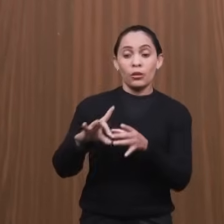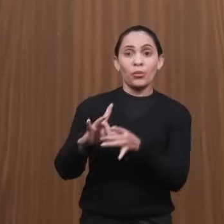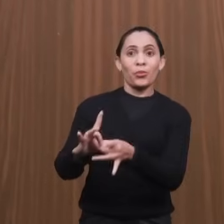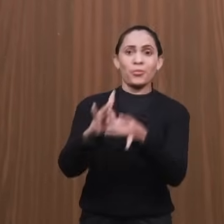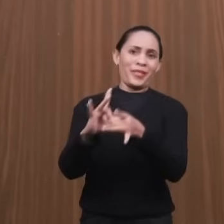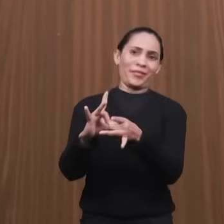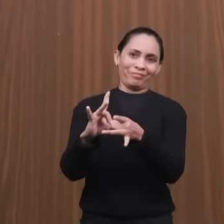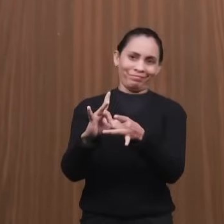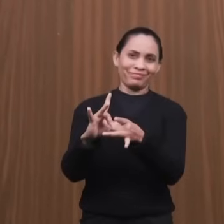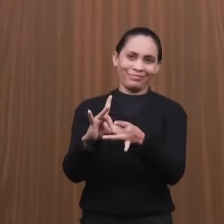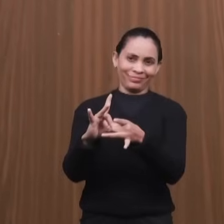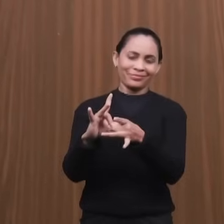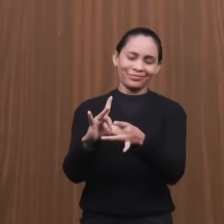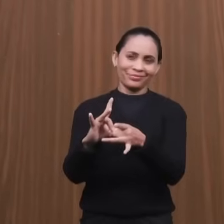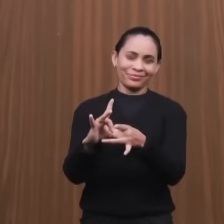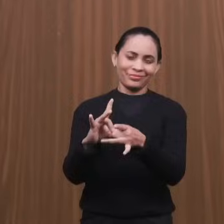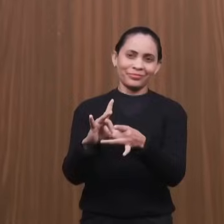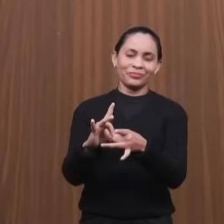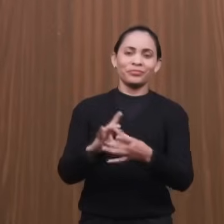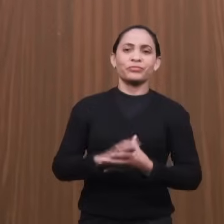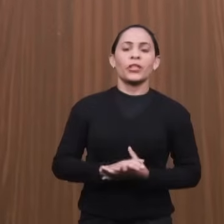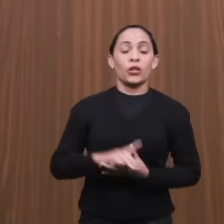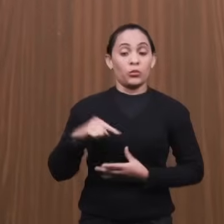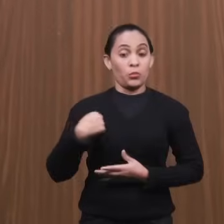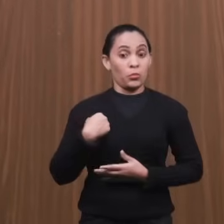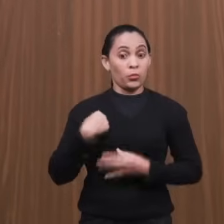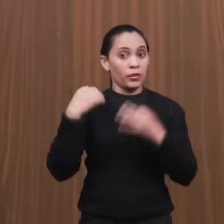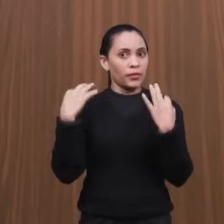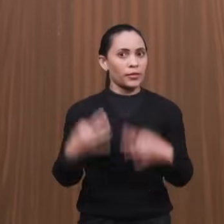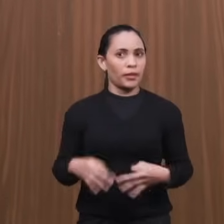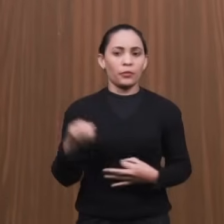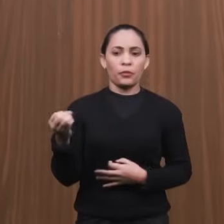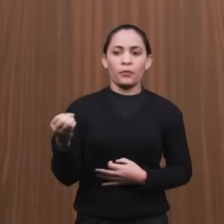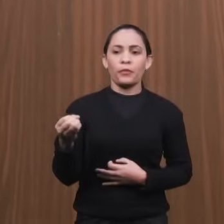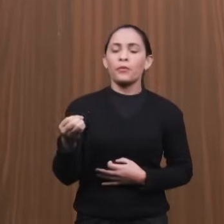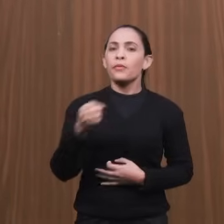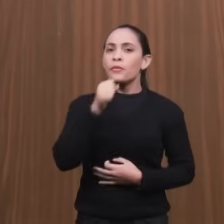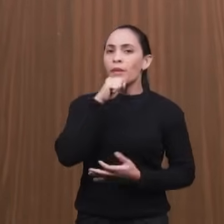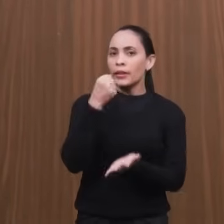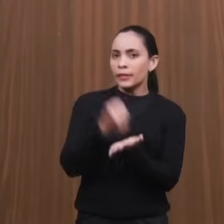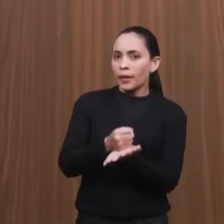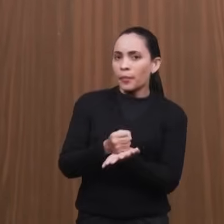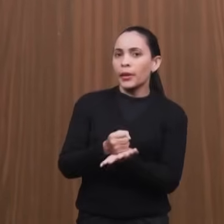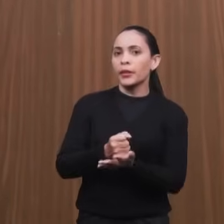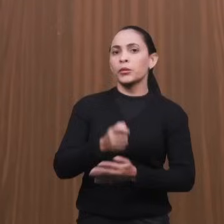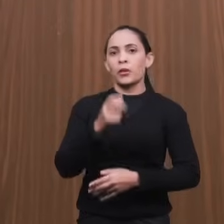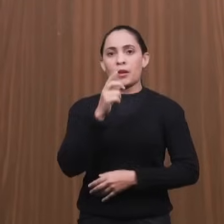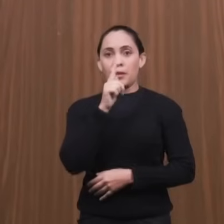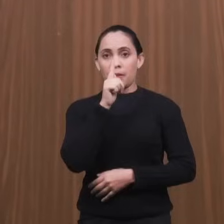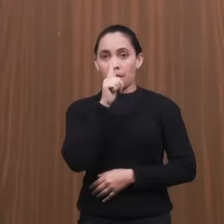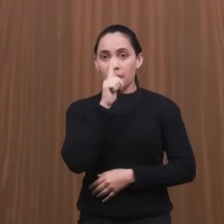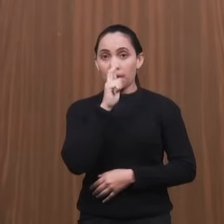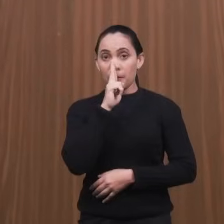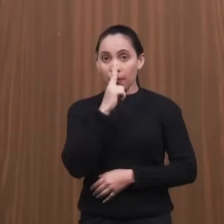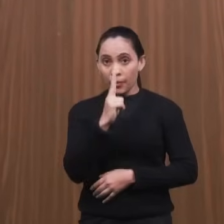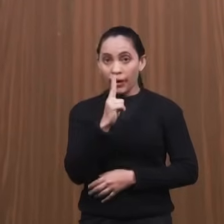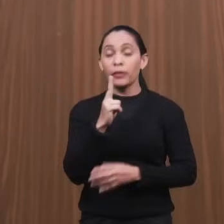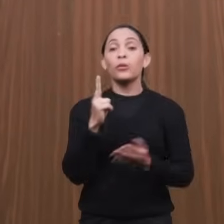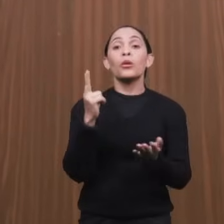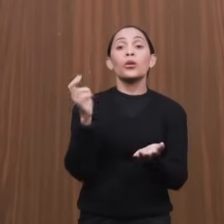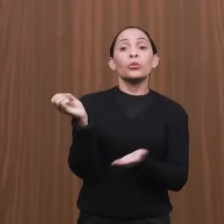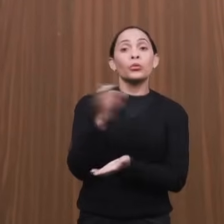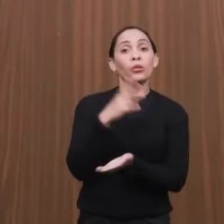Apenas para colocarmos aqui de forma correta, o Velho Testamento foi escrito em hebraico e o Novo Testamento é escrito em